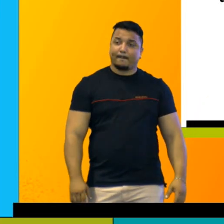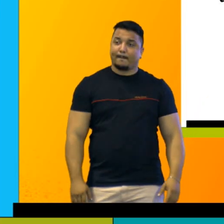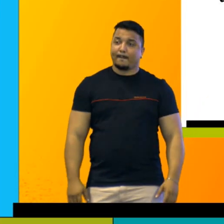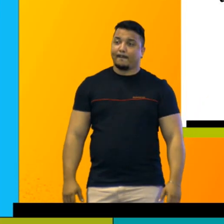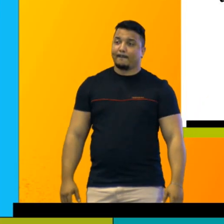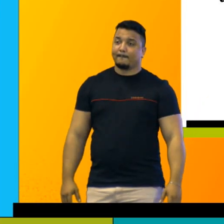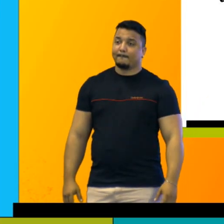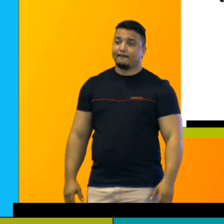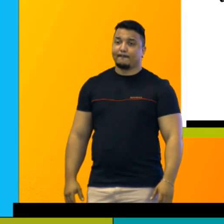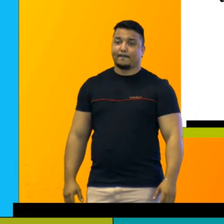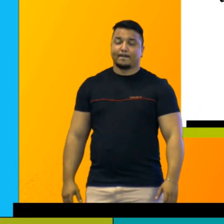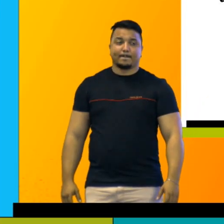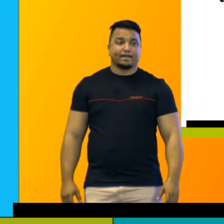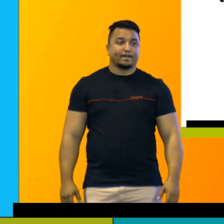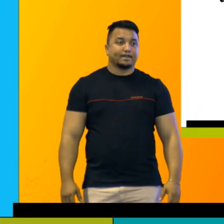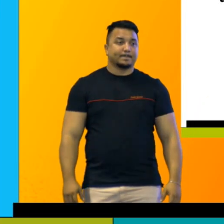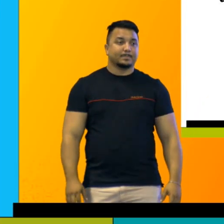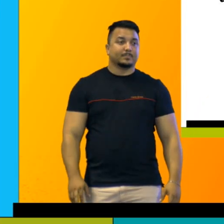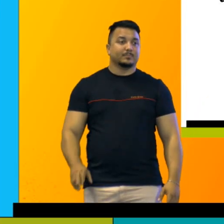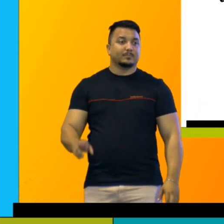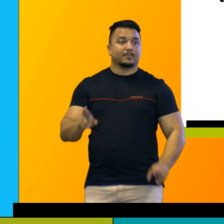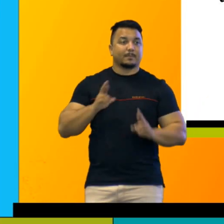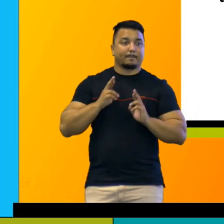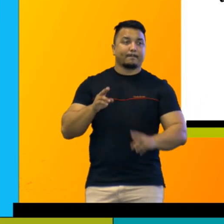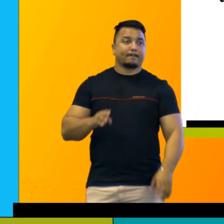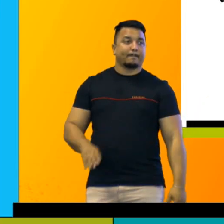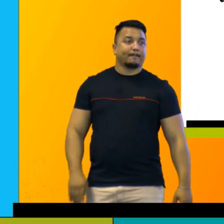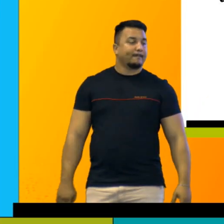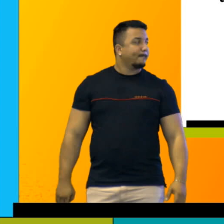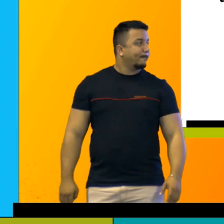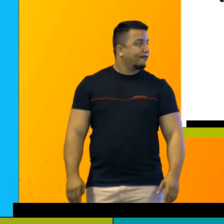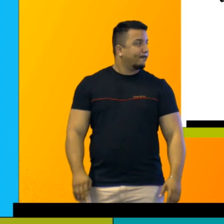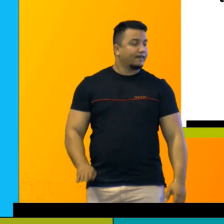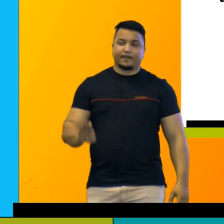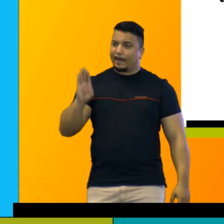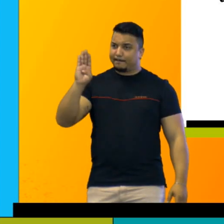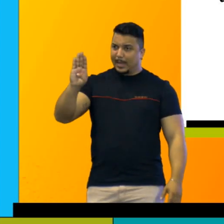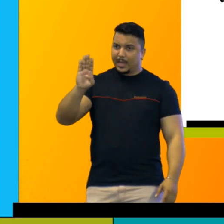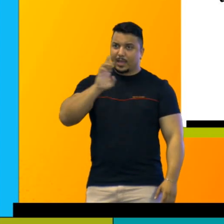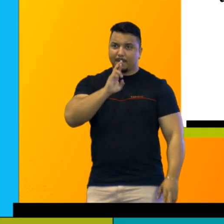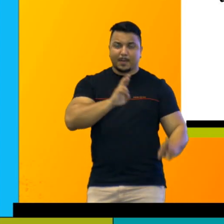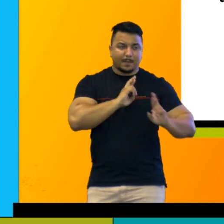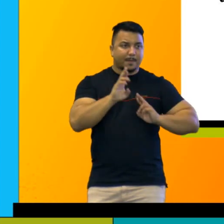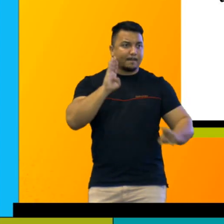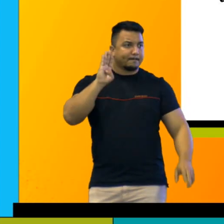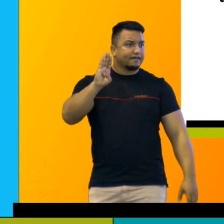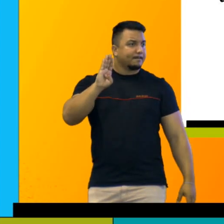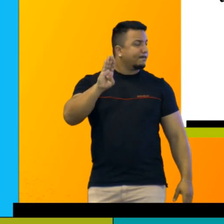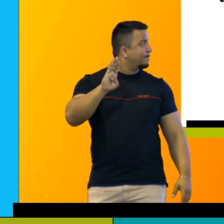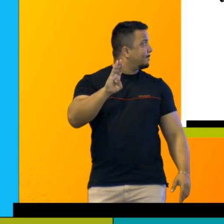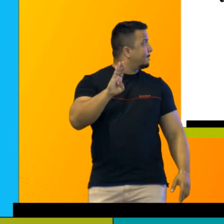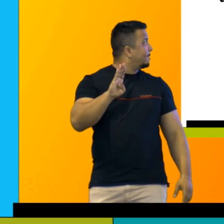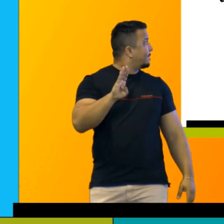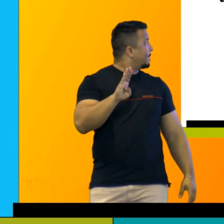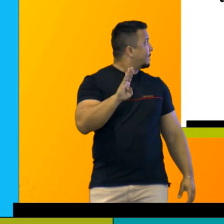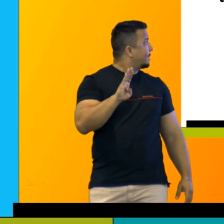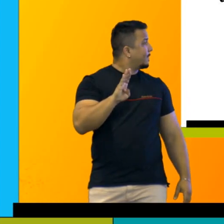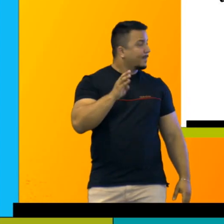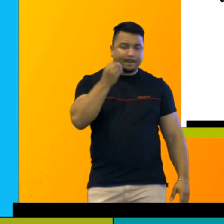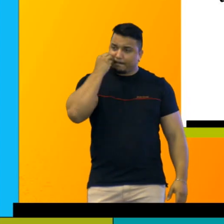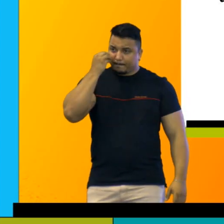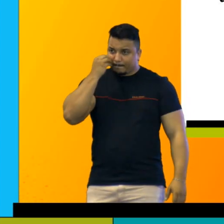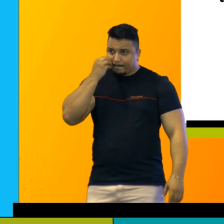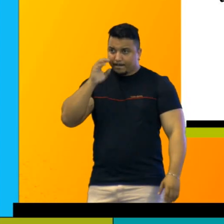Letra D? Fala bem alto para ouvir. B de bola. Quem falou letra B de bola, vamos ver? Vamos